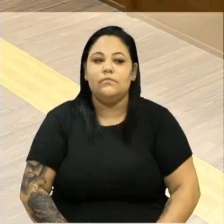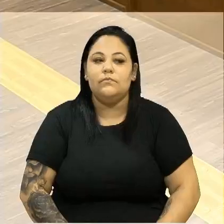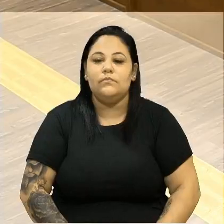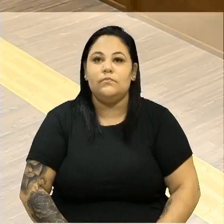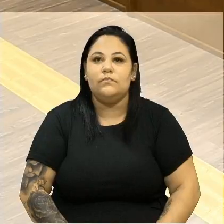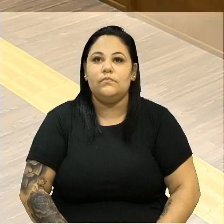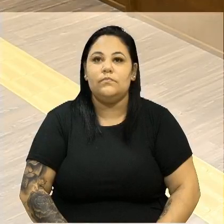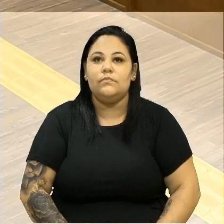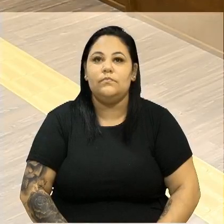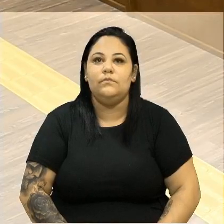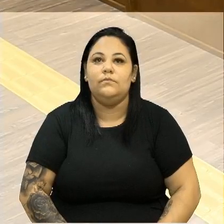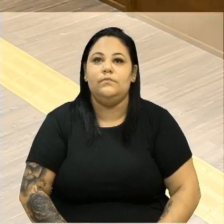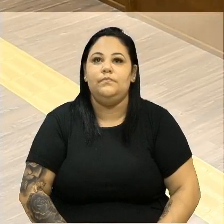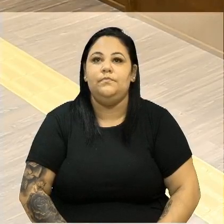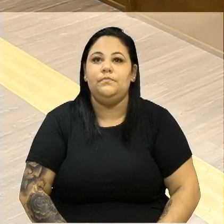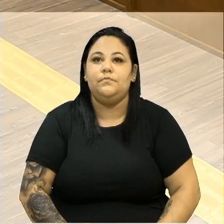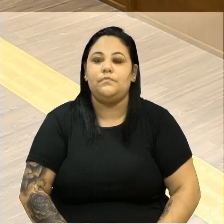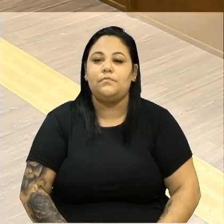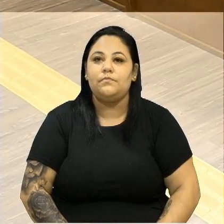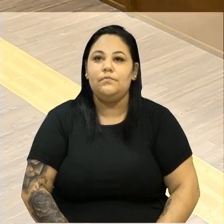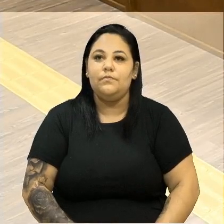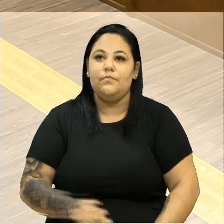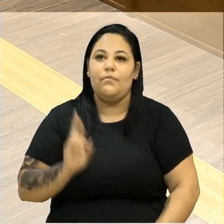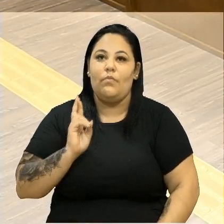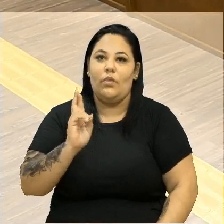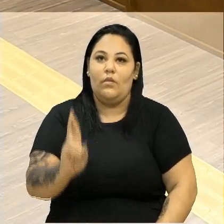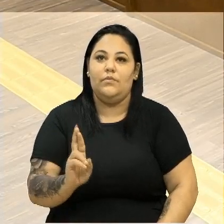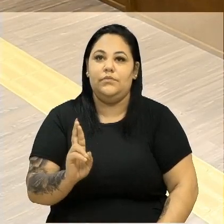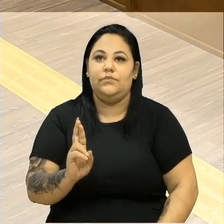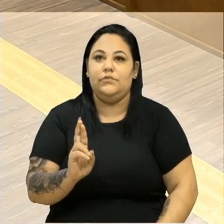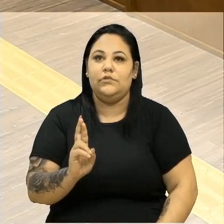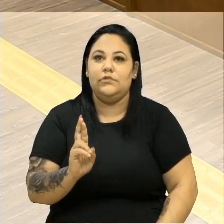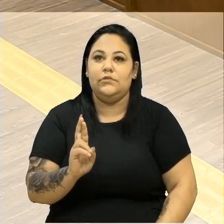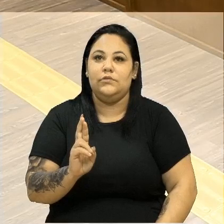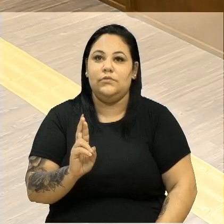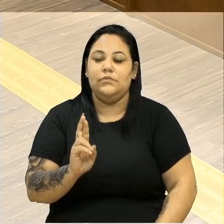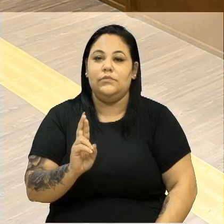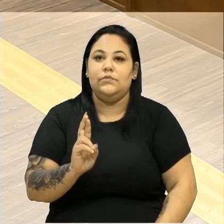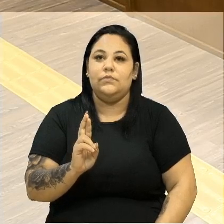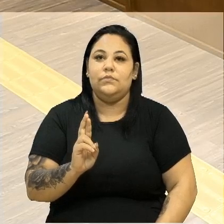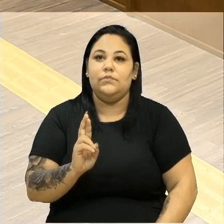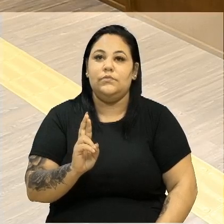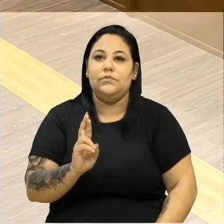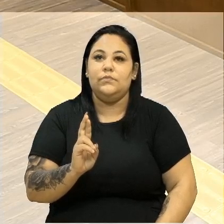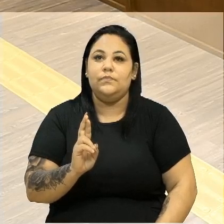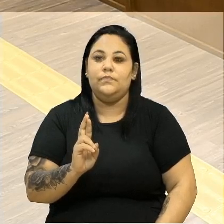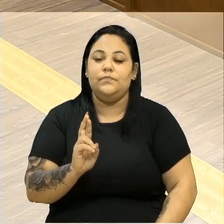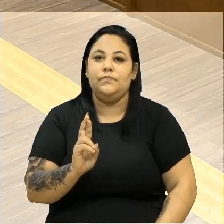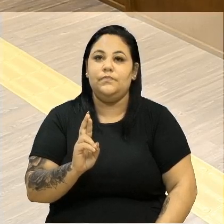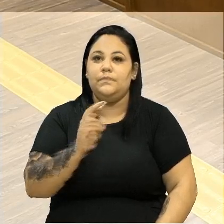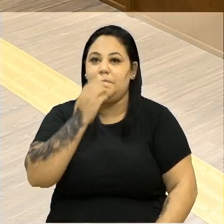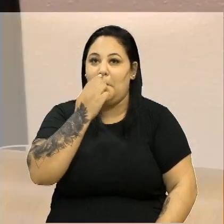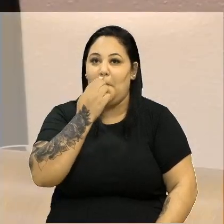Temos a presença do representante do Observatório Social de Caxias, seu Gilney.